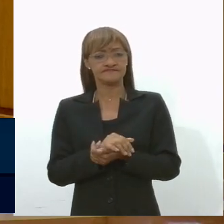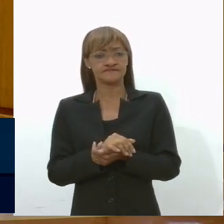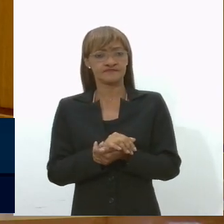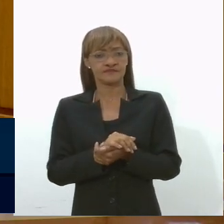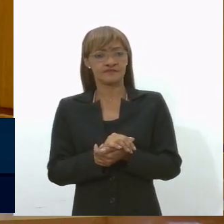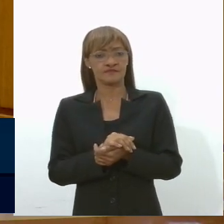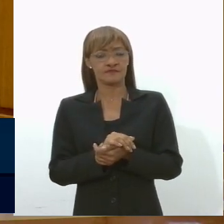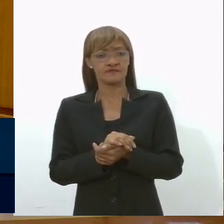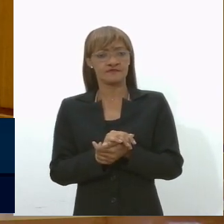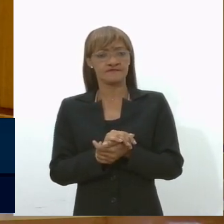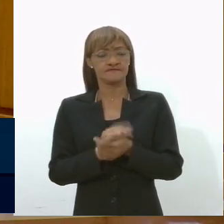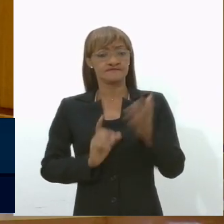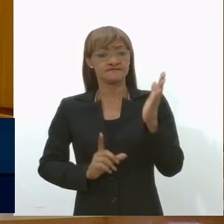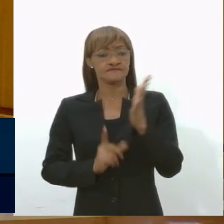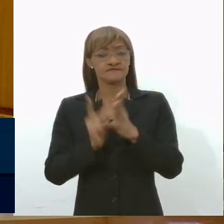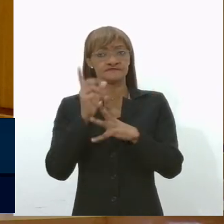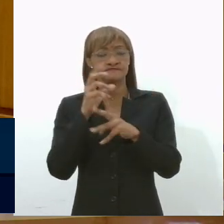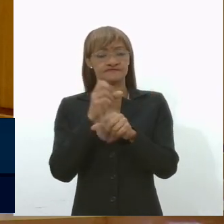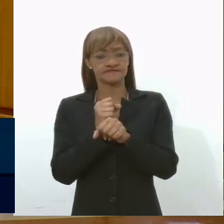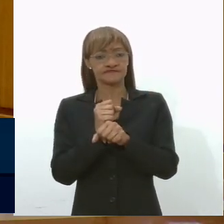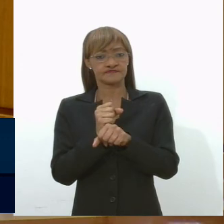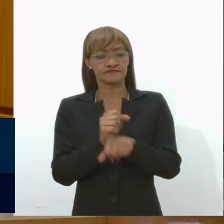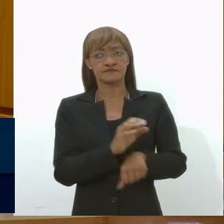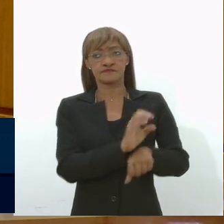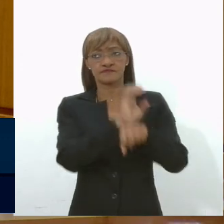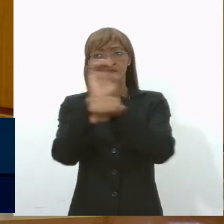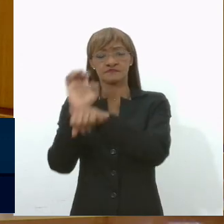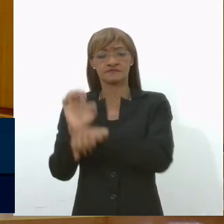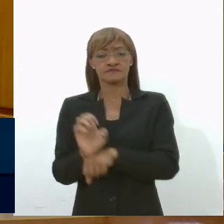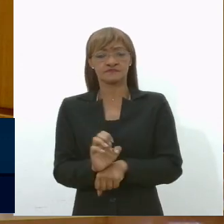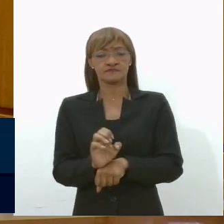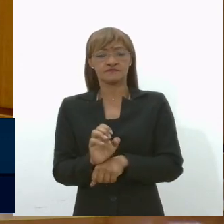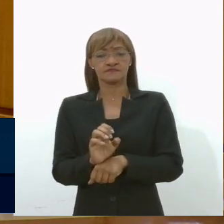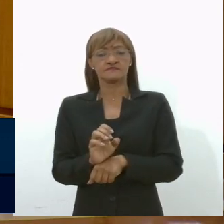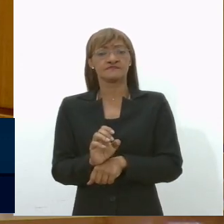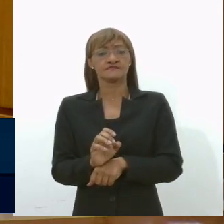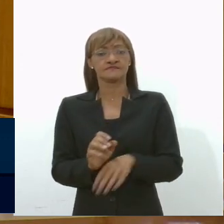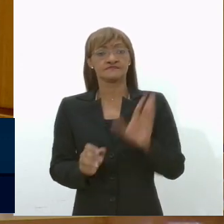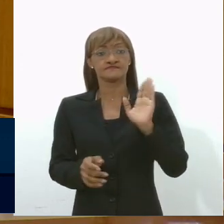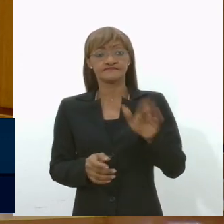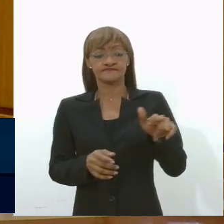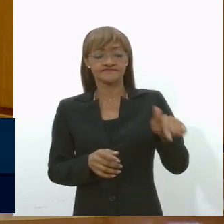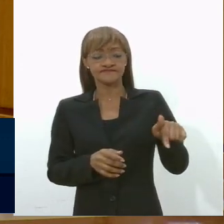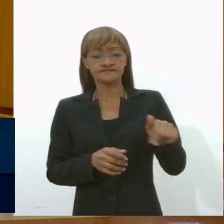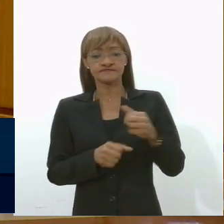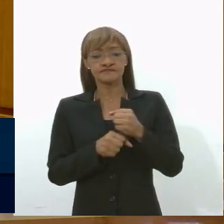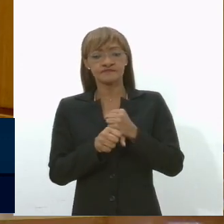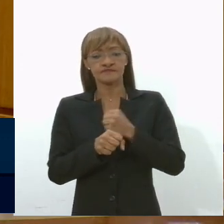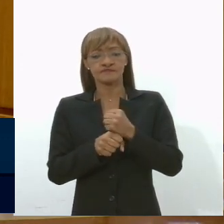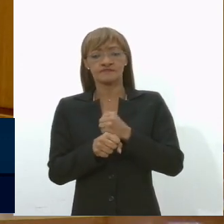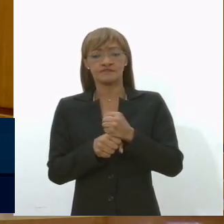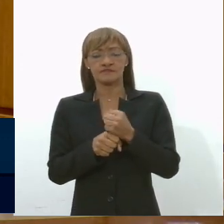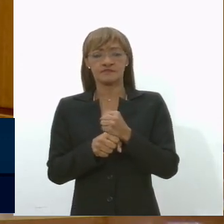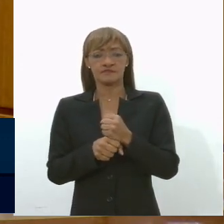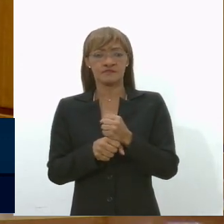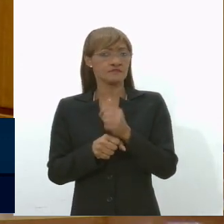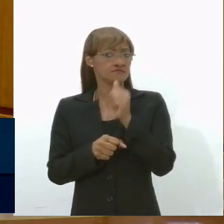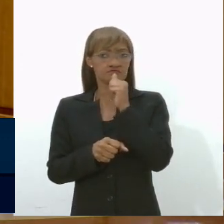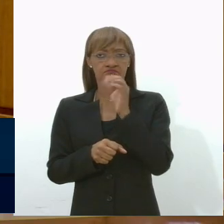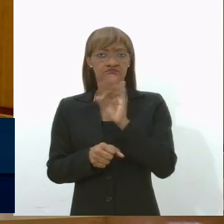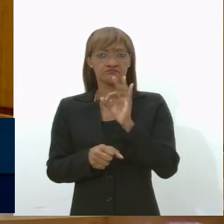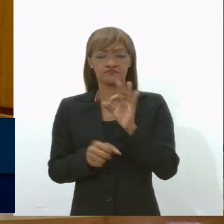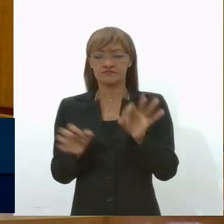das contas, dos Estados, que por 7 anos não chegou a esta casa. Obrigado, senhor